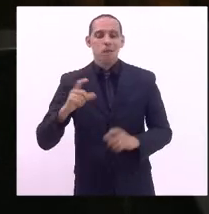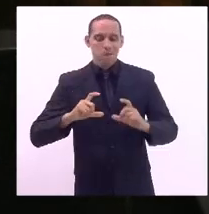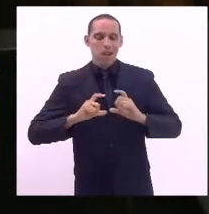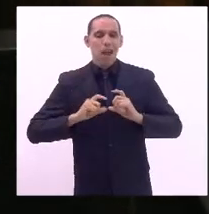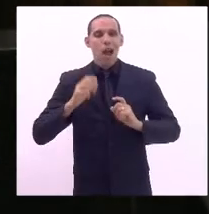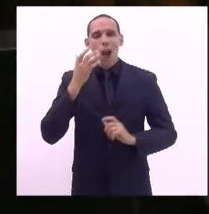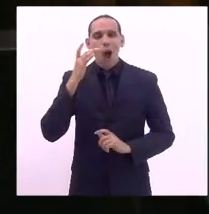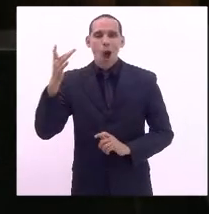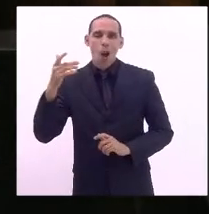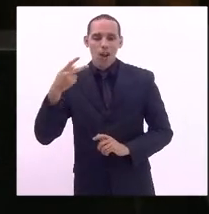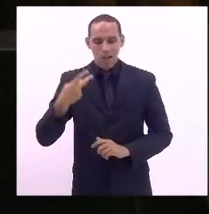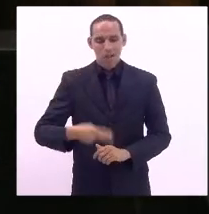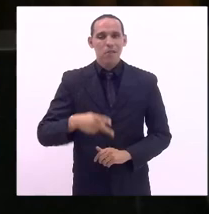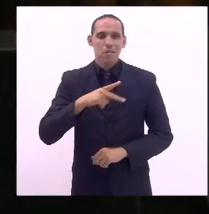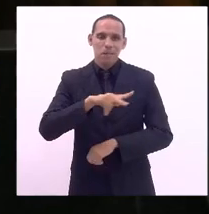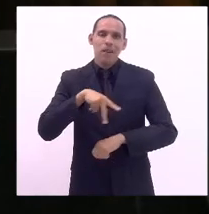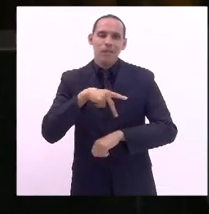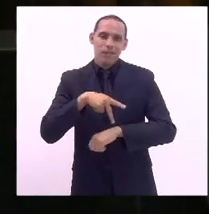ouro para o nosso país.